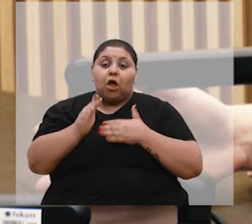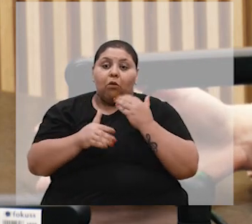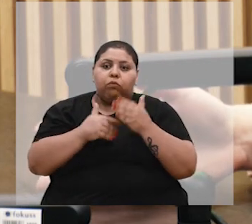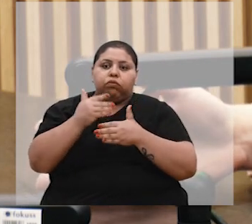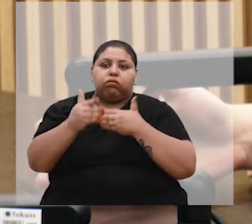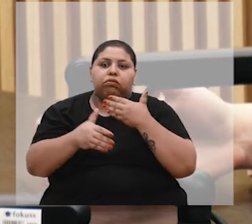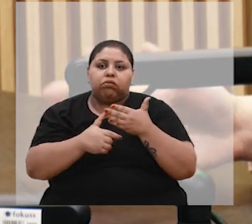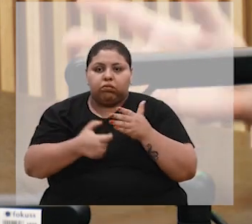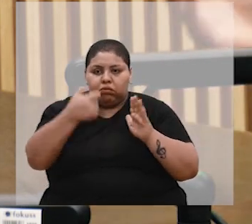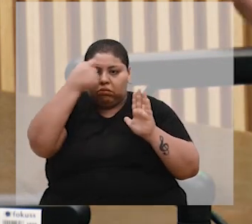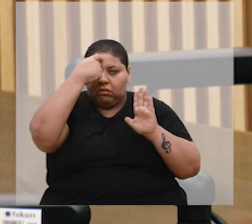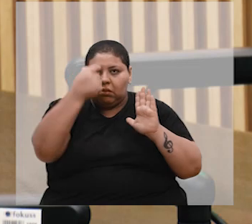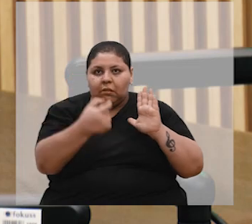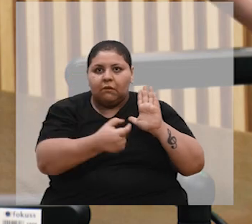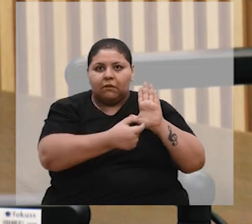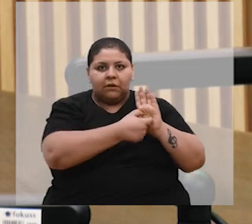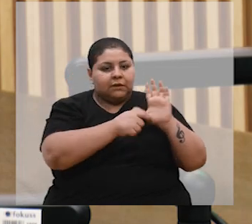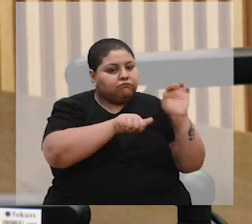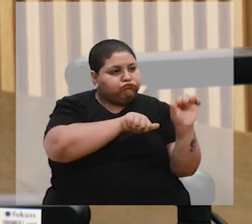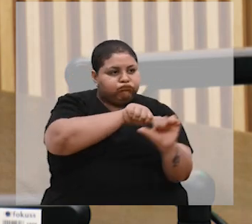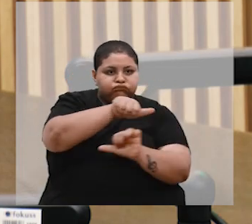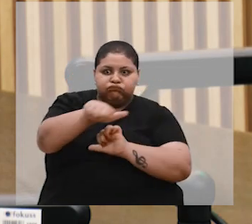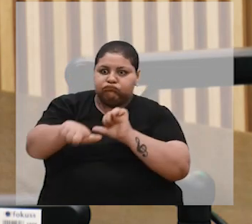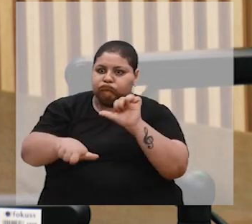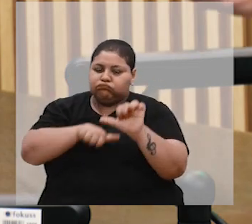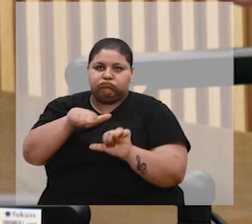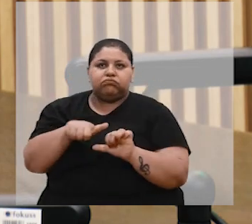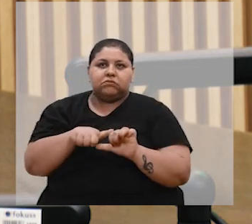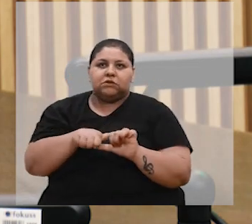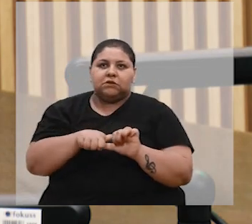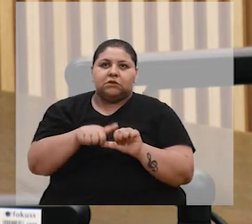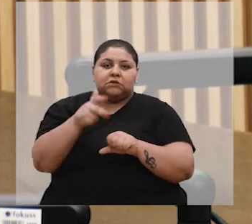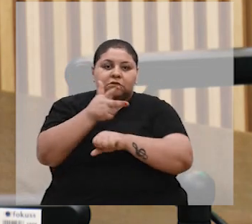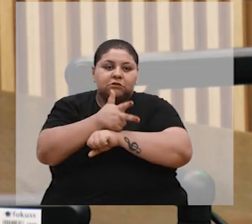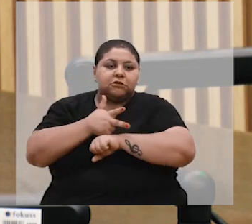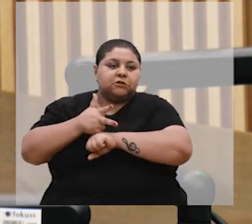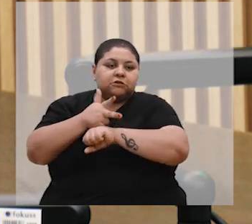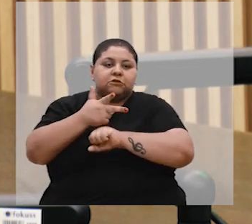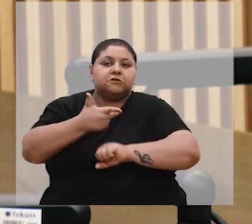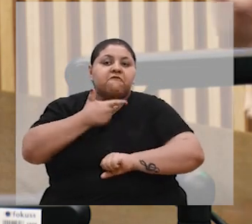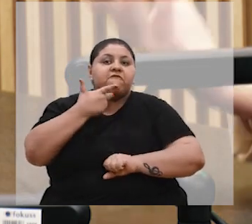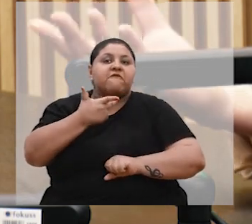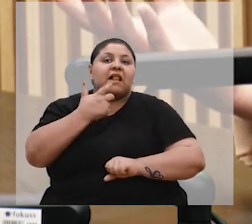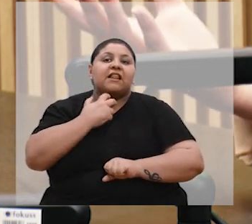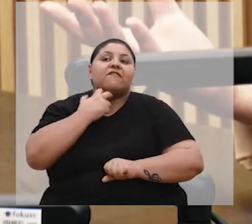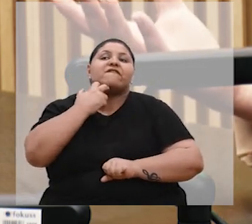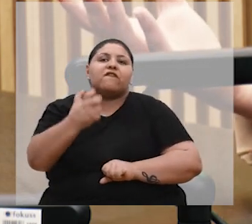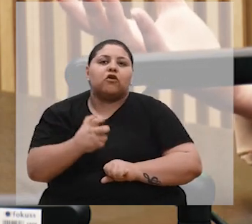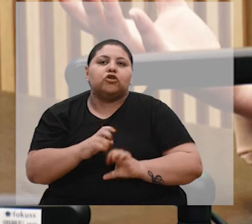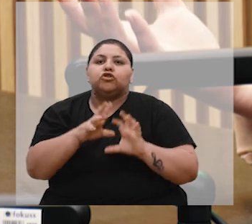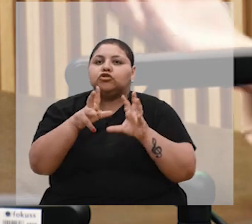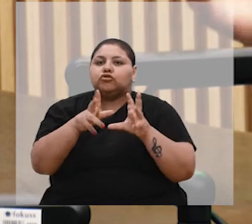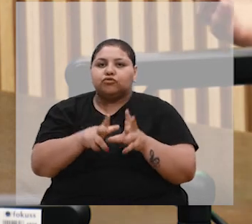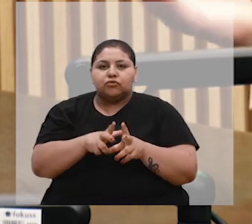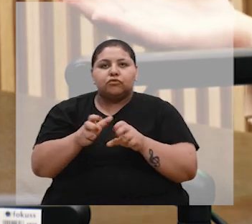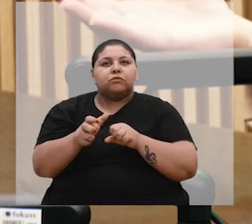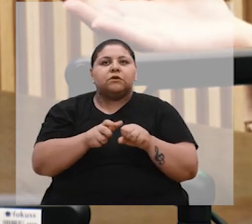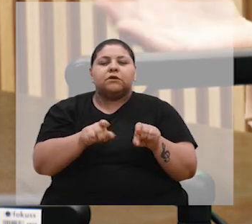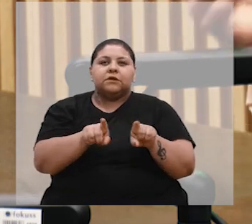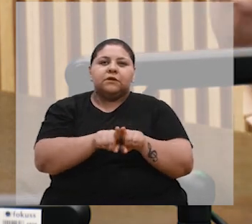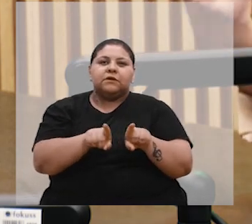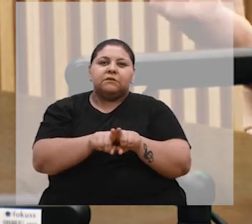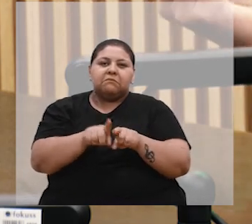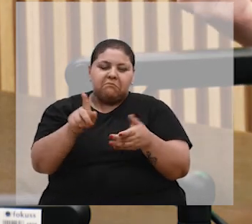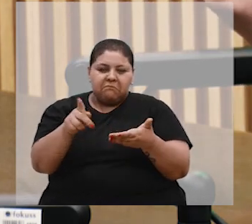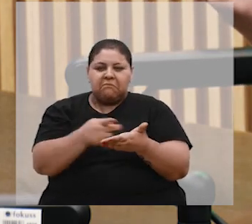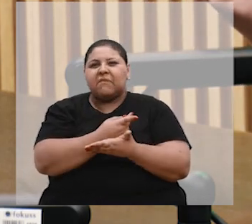da inteligência artificial e essa modificação tão precisa de vídeos, falas, vozes. Então, está todo mundo sujeito a se enganar. Mas, claro,